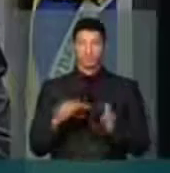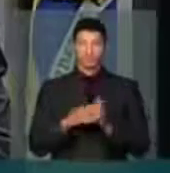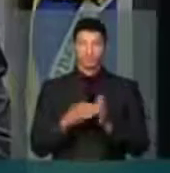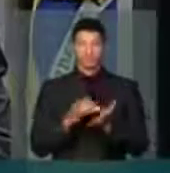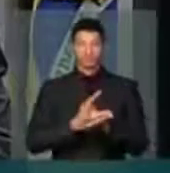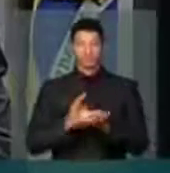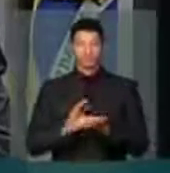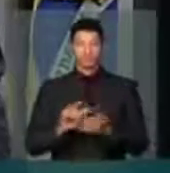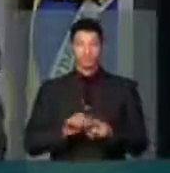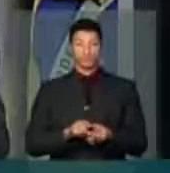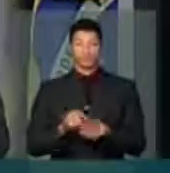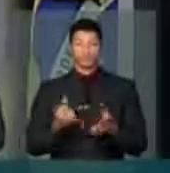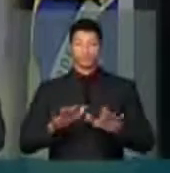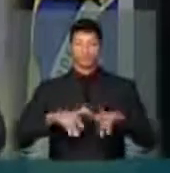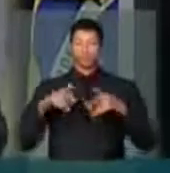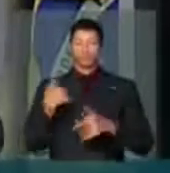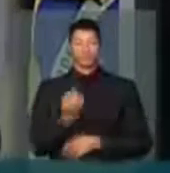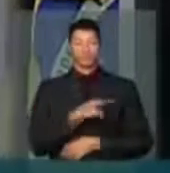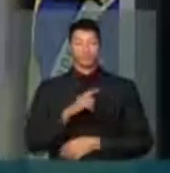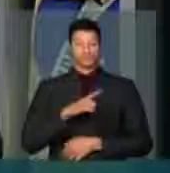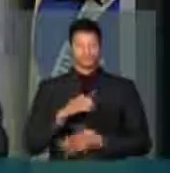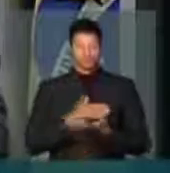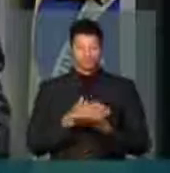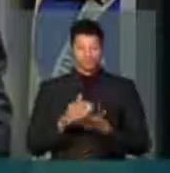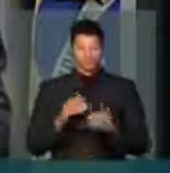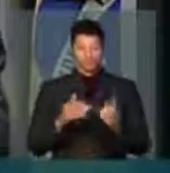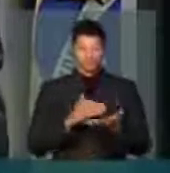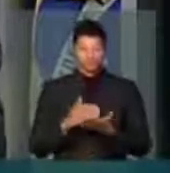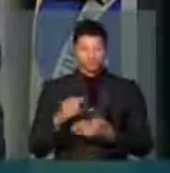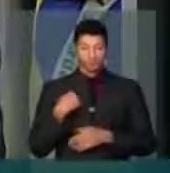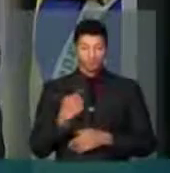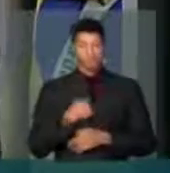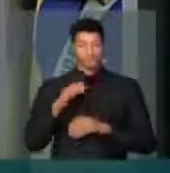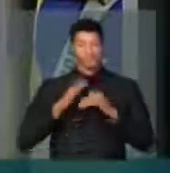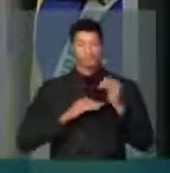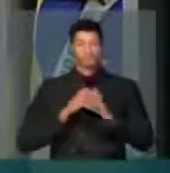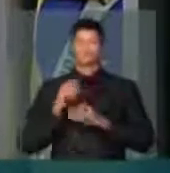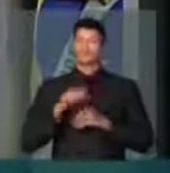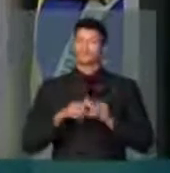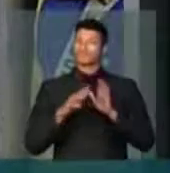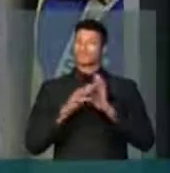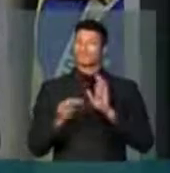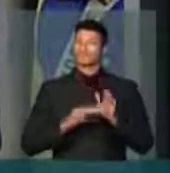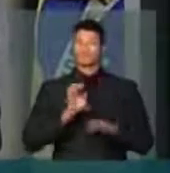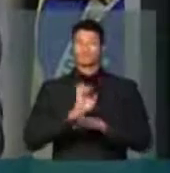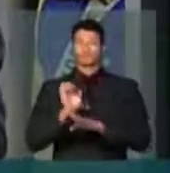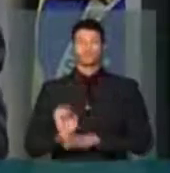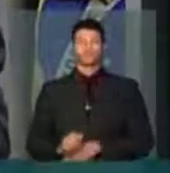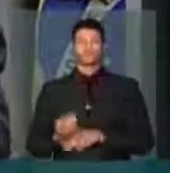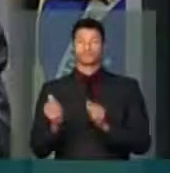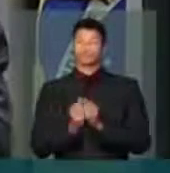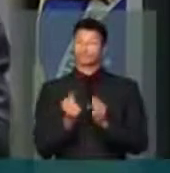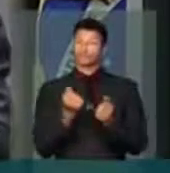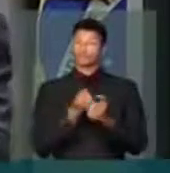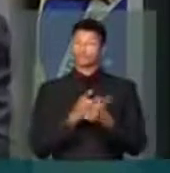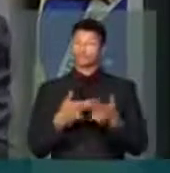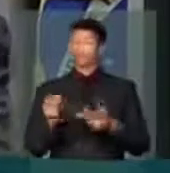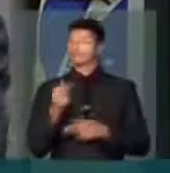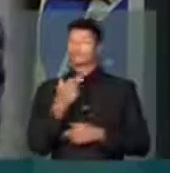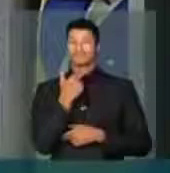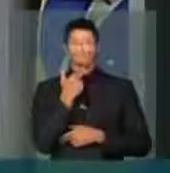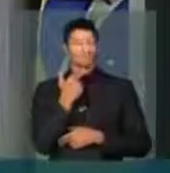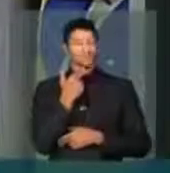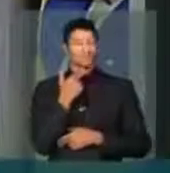também no plenário do Congresso, tivemos desde o primeiro momento com uma questão que é de Estado, com algo que não